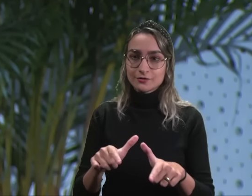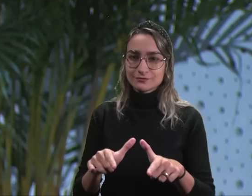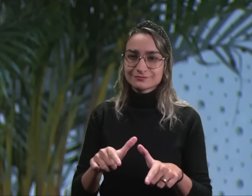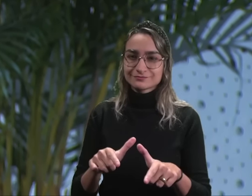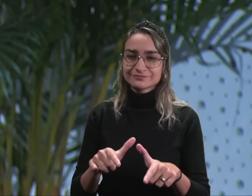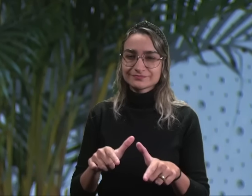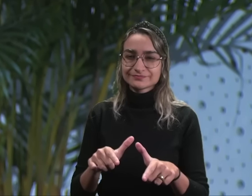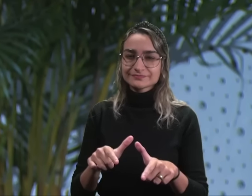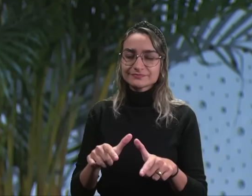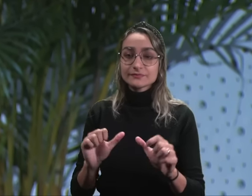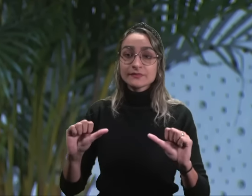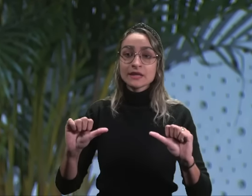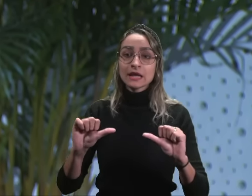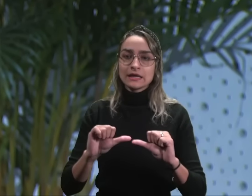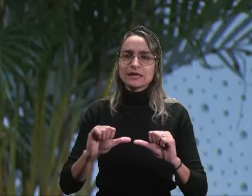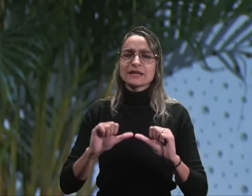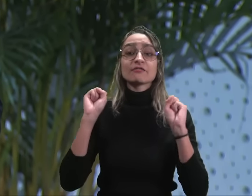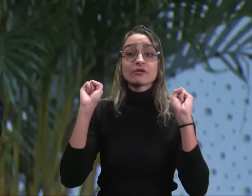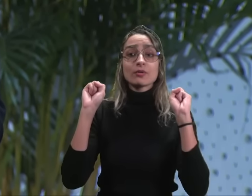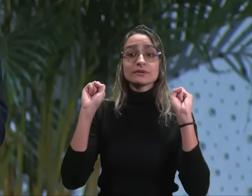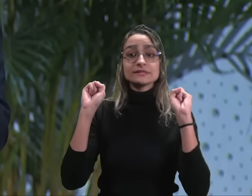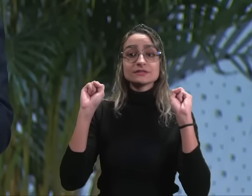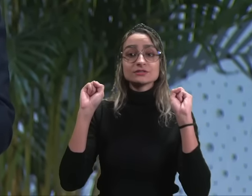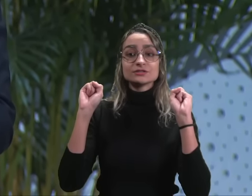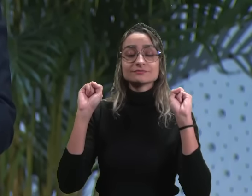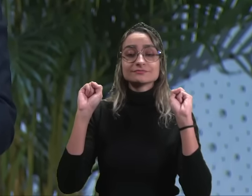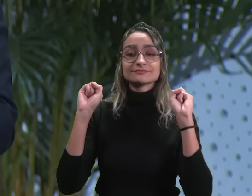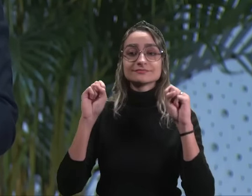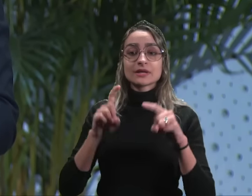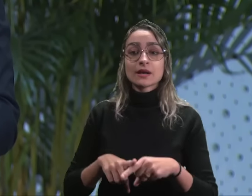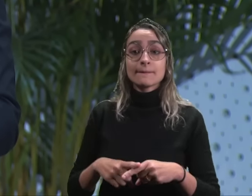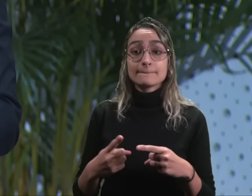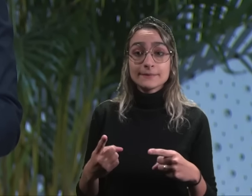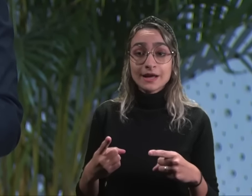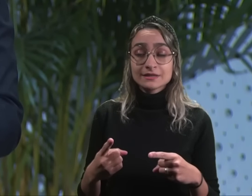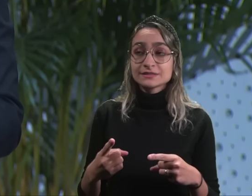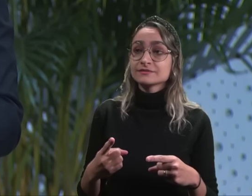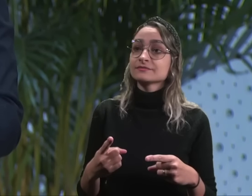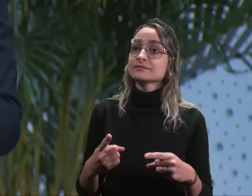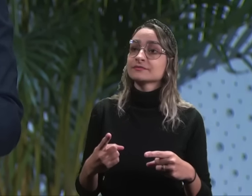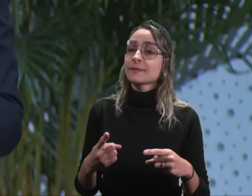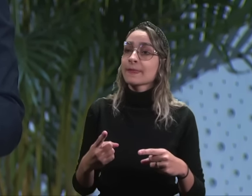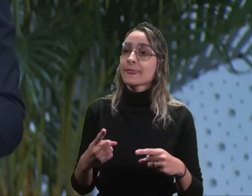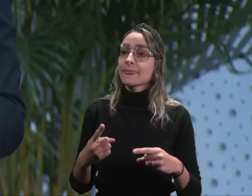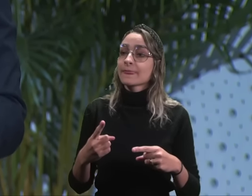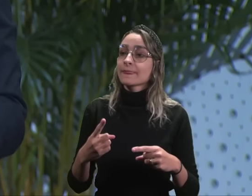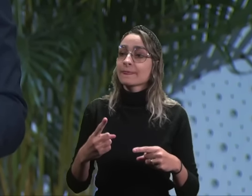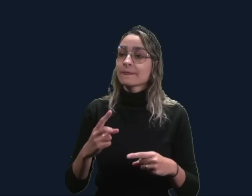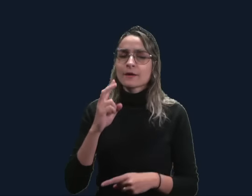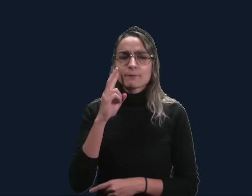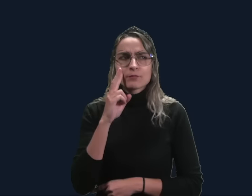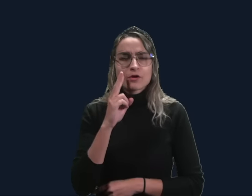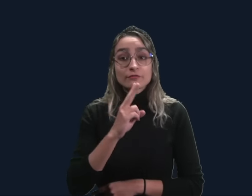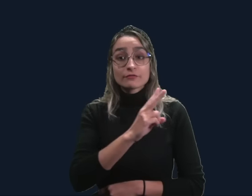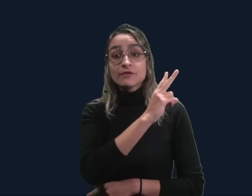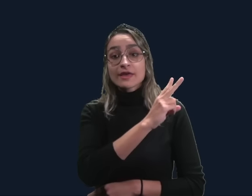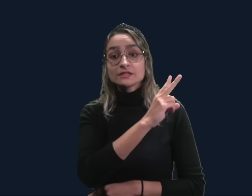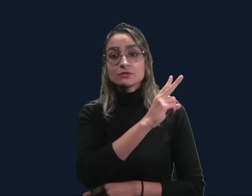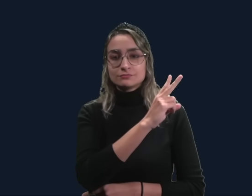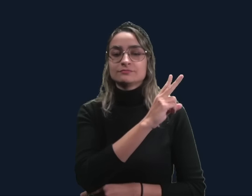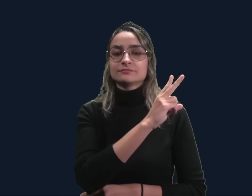descoberto acho que essa imagem não está aparecendo para aqueles que estão recebendo a transmissão creio que